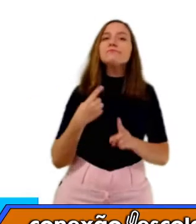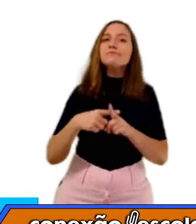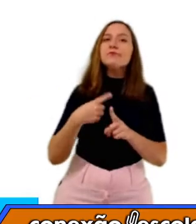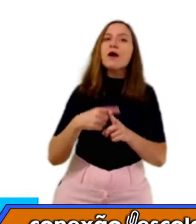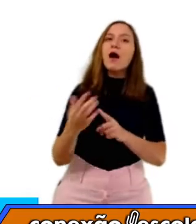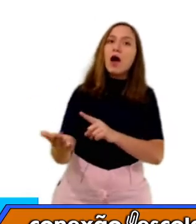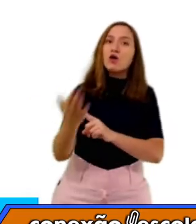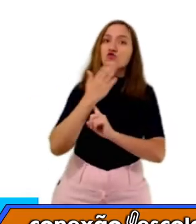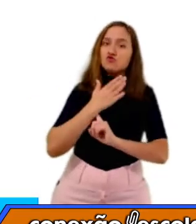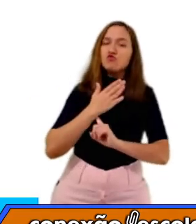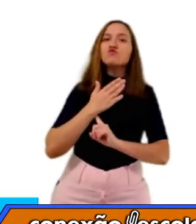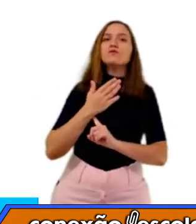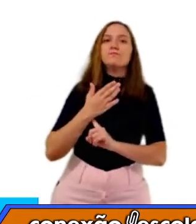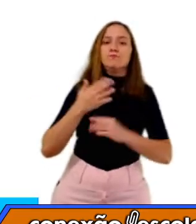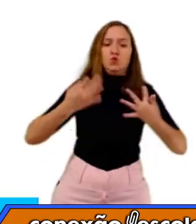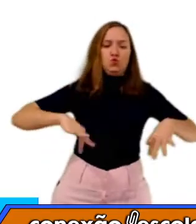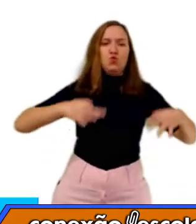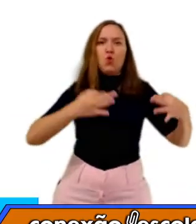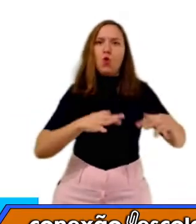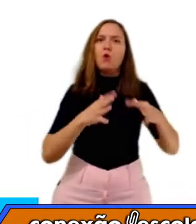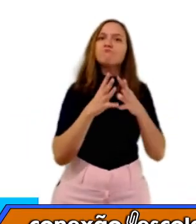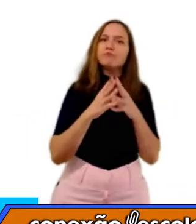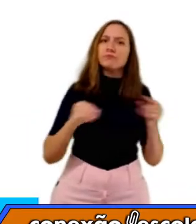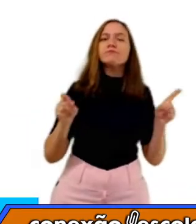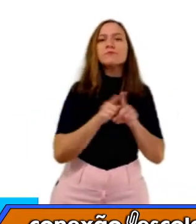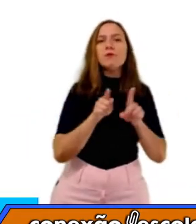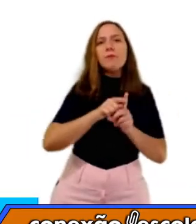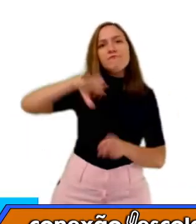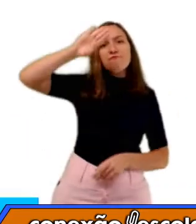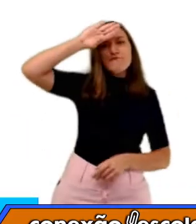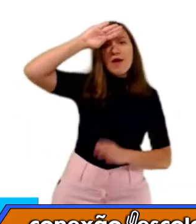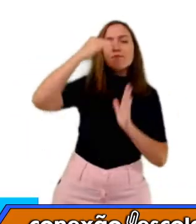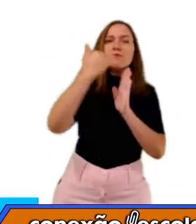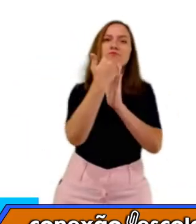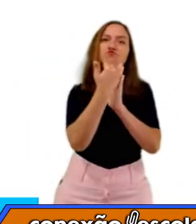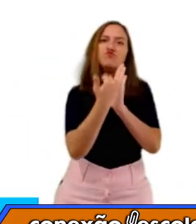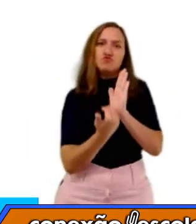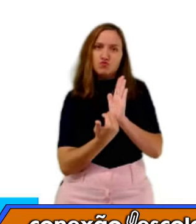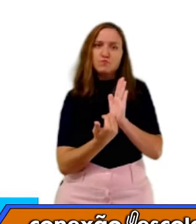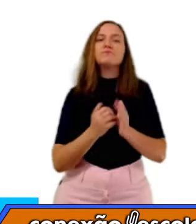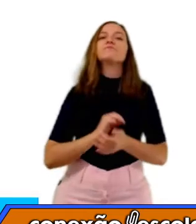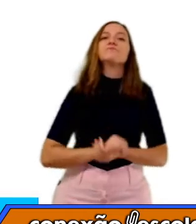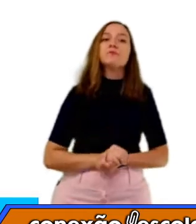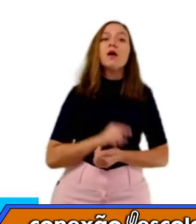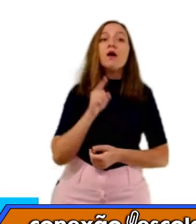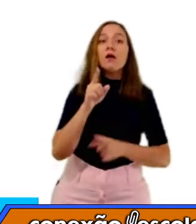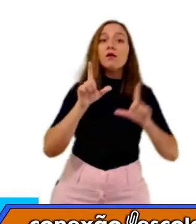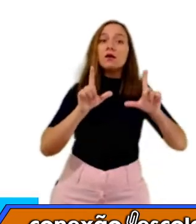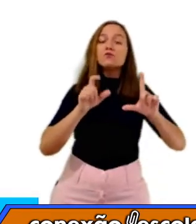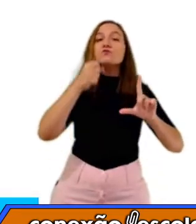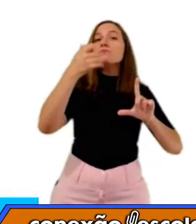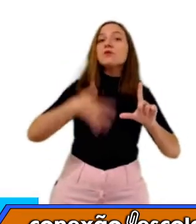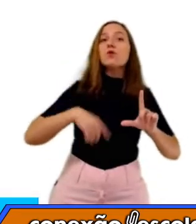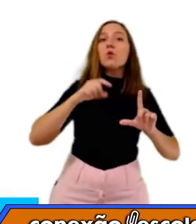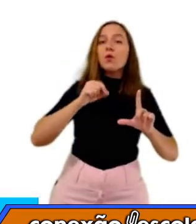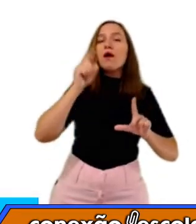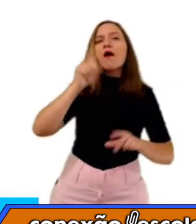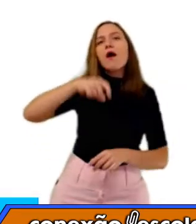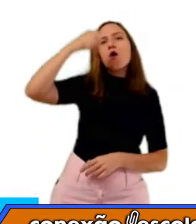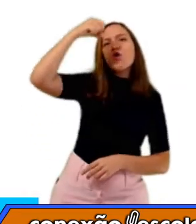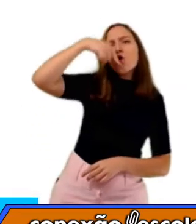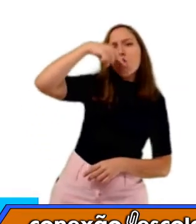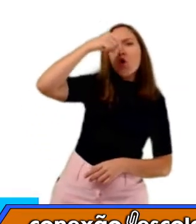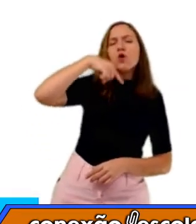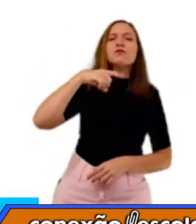e um antitérmico. Na caixa tem algumas informações. Ela vai nos falar se o remédio é em gota, ela vai falar do uso, se